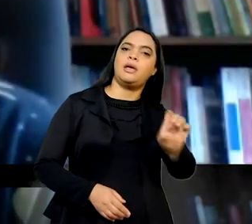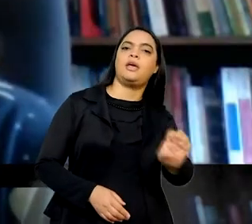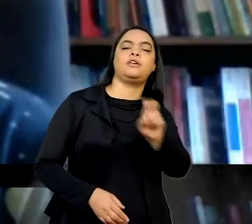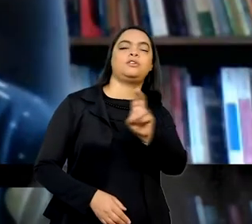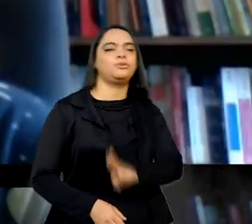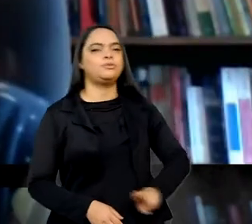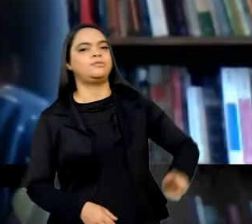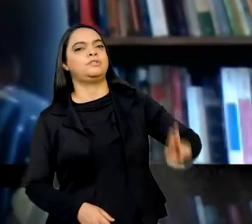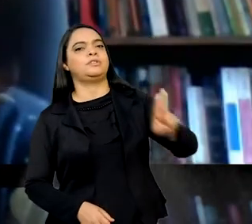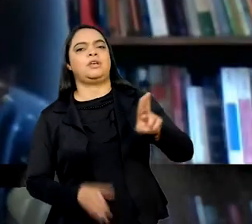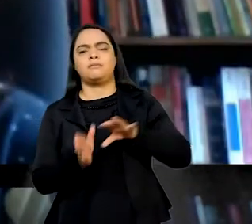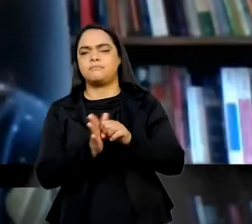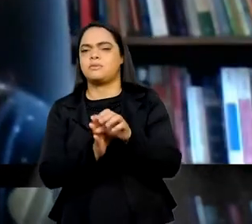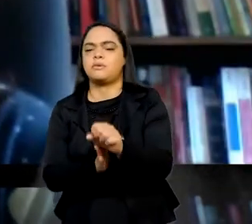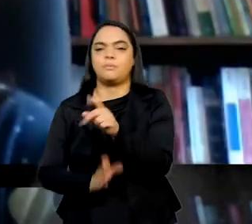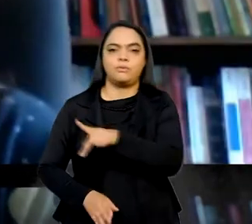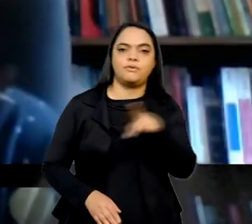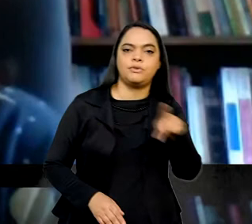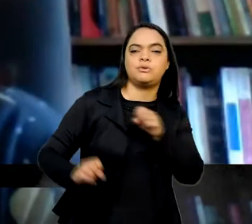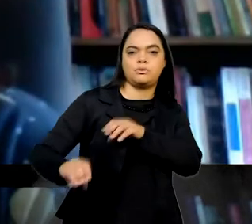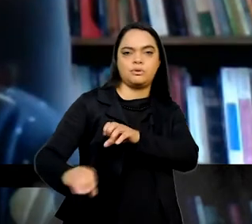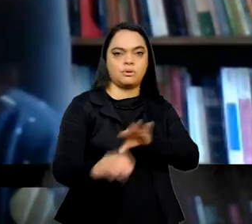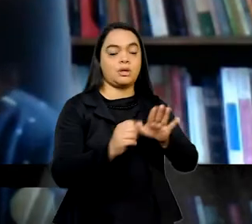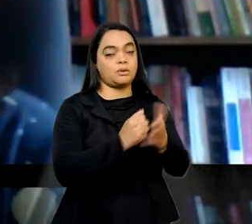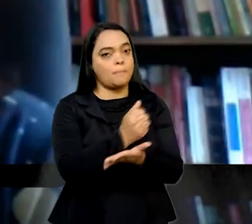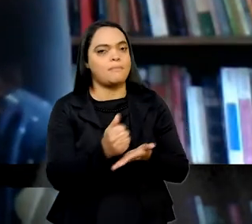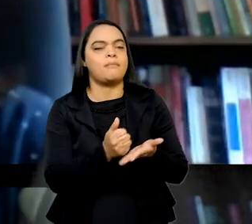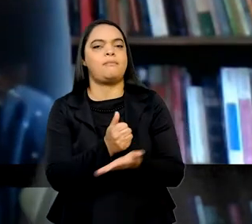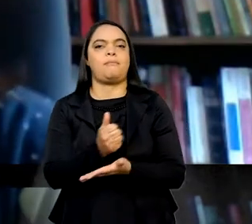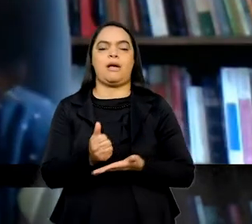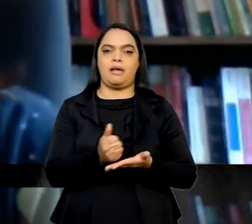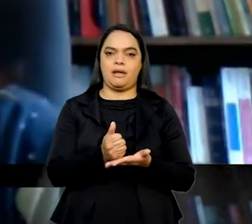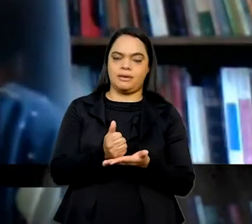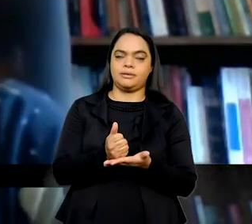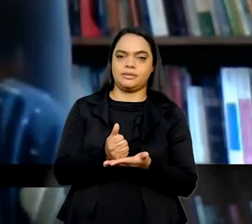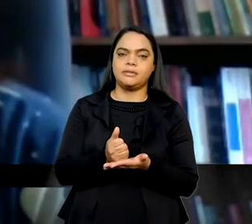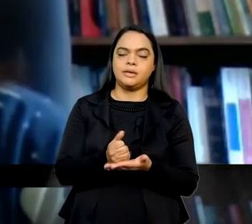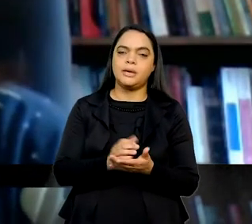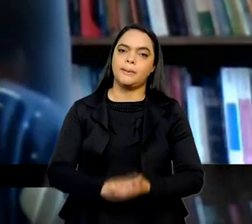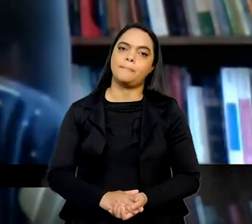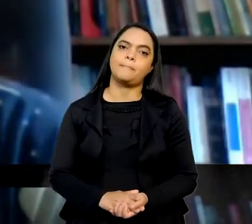universidades, pesquisadores, professores da educação básica que